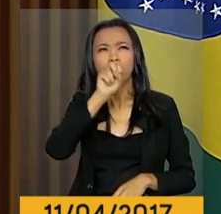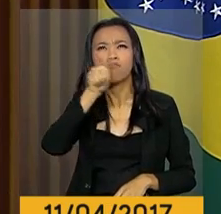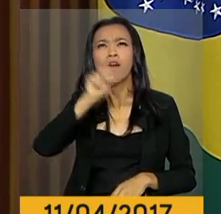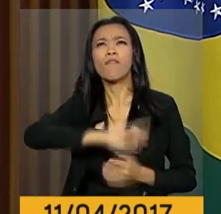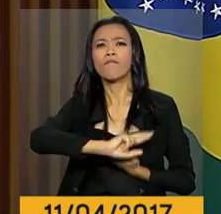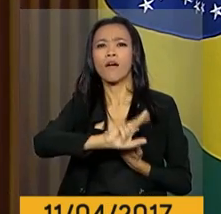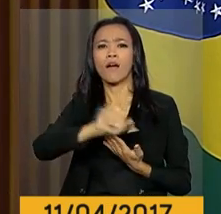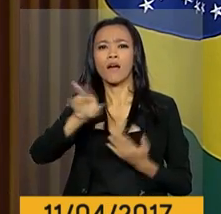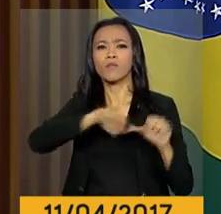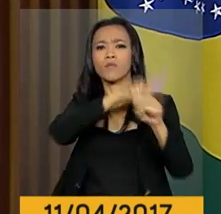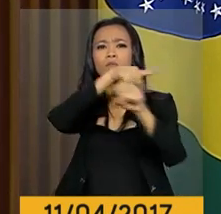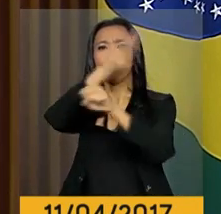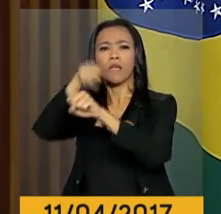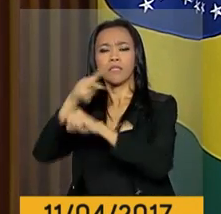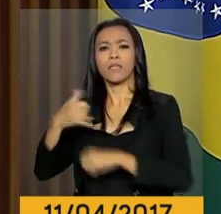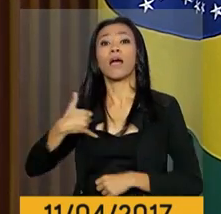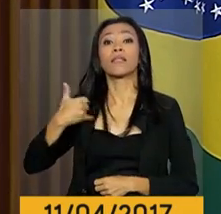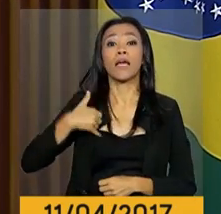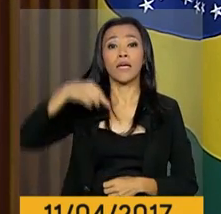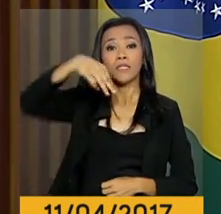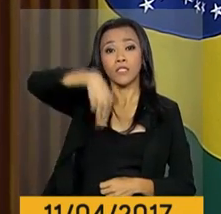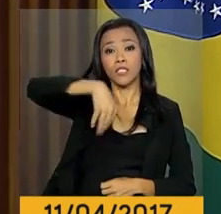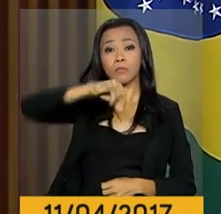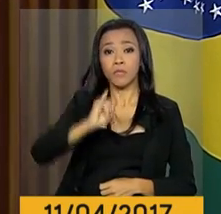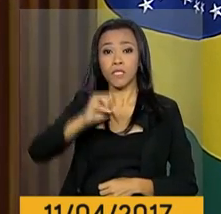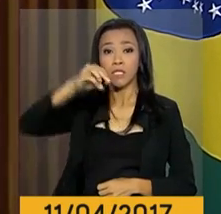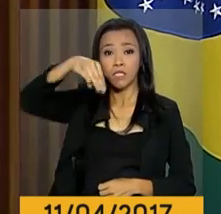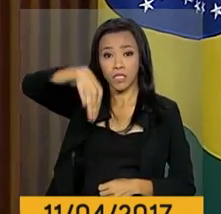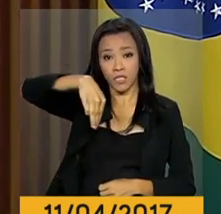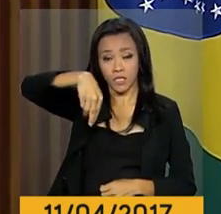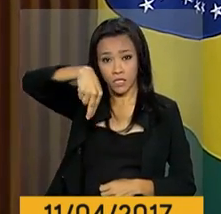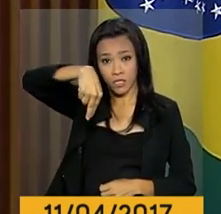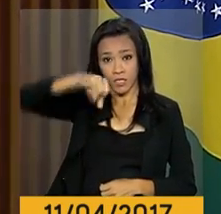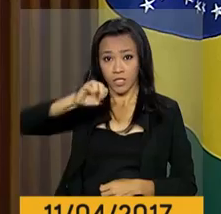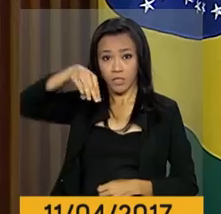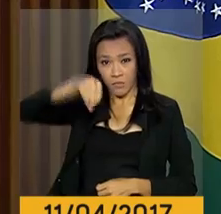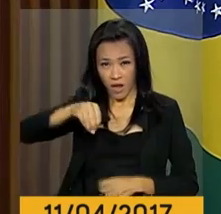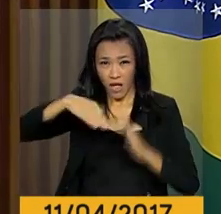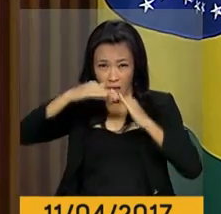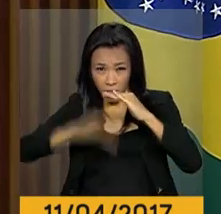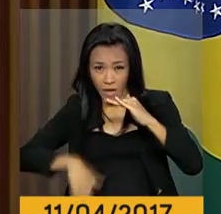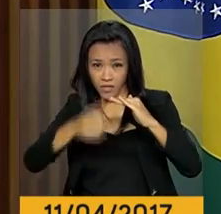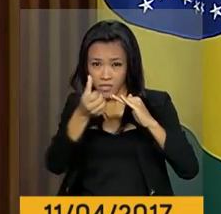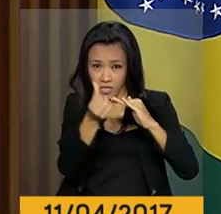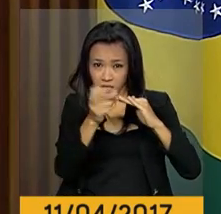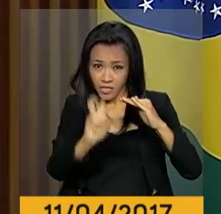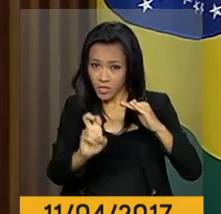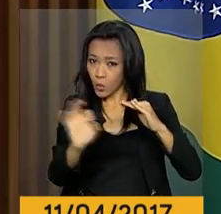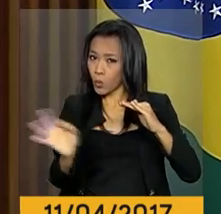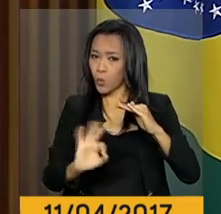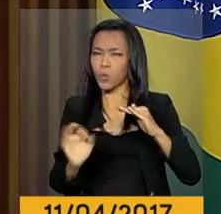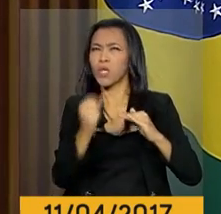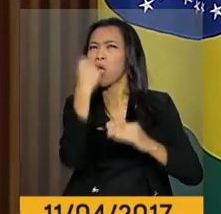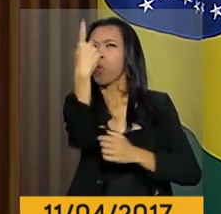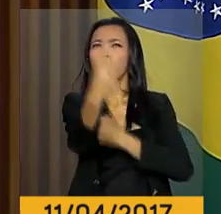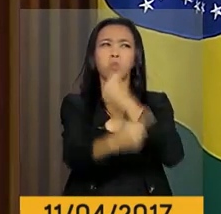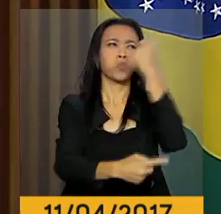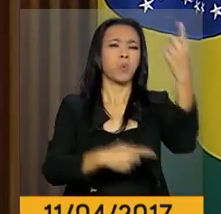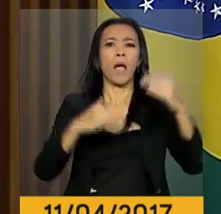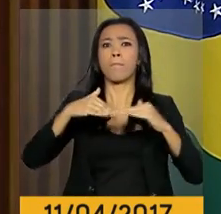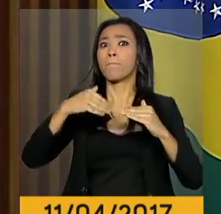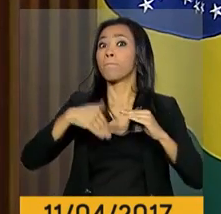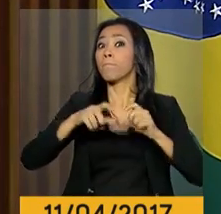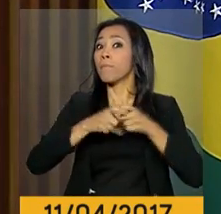Eh onde a idade mínima nunca inferior a 65 anos salvo um outro país mas a grande maioria de 65